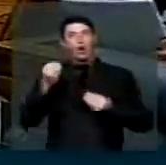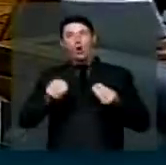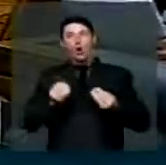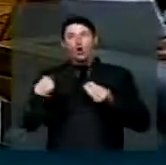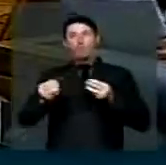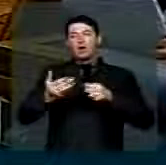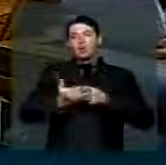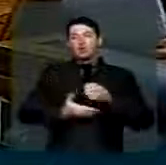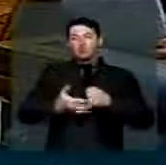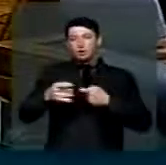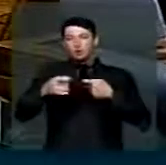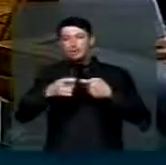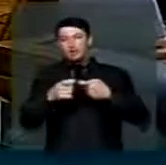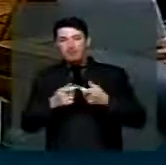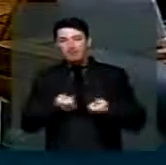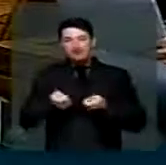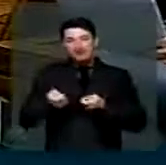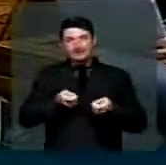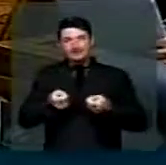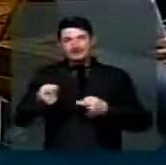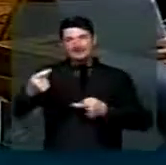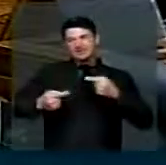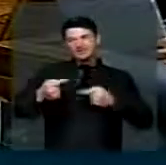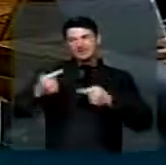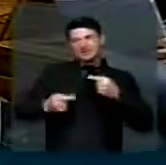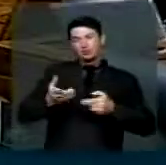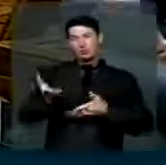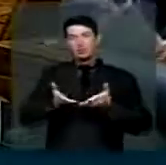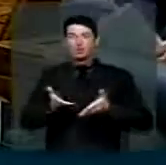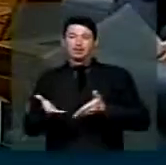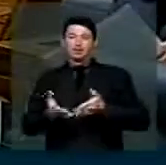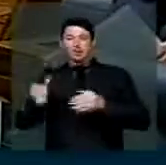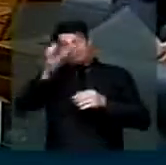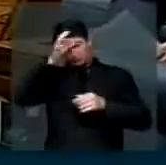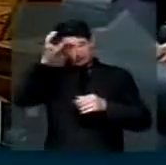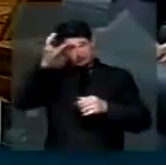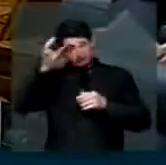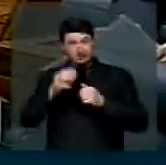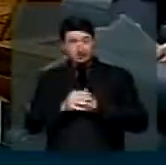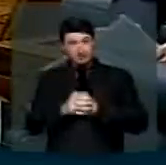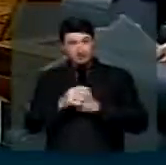as estruturas médicas disputam e tratam a sua clientela.